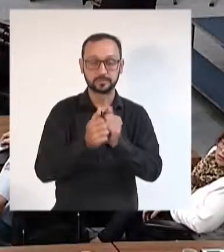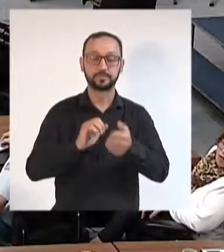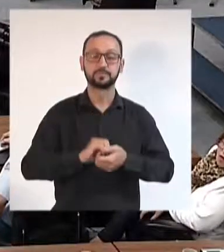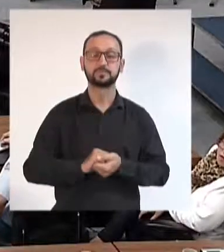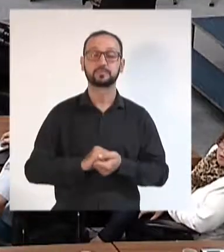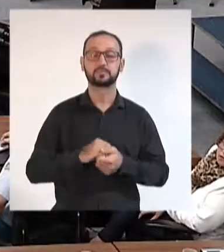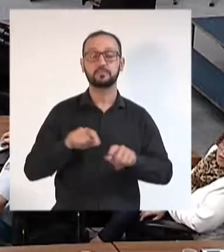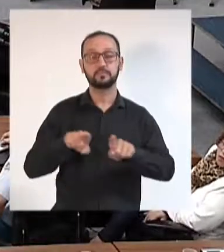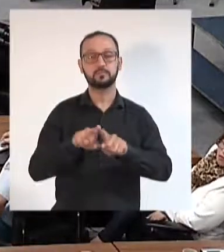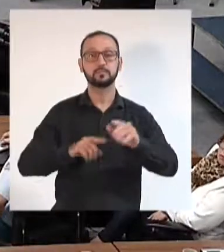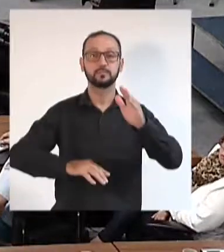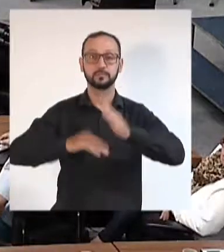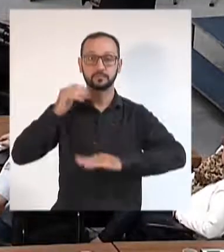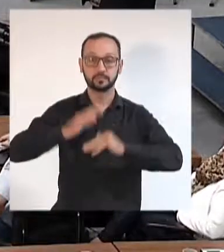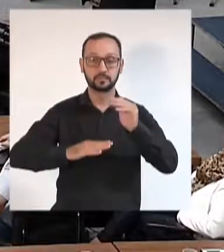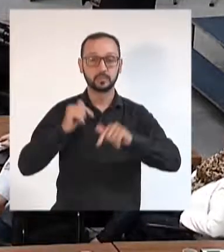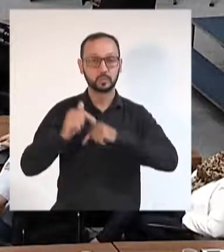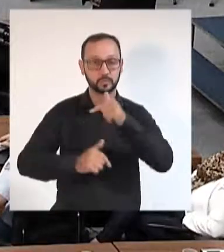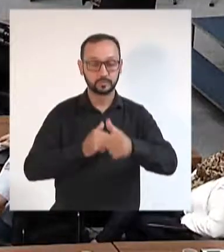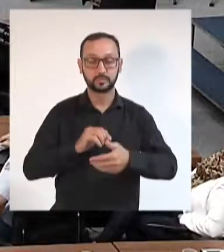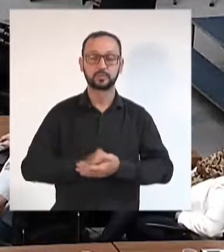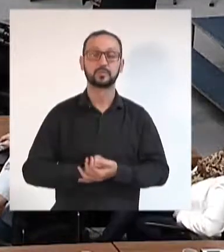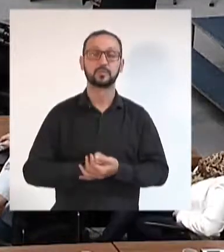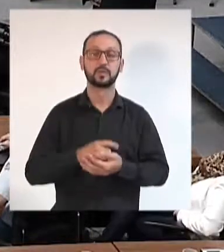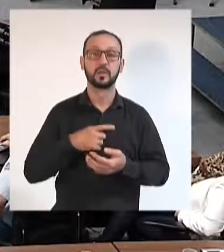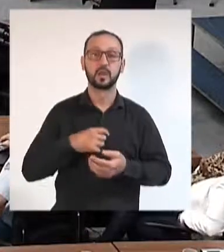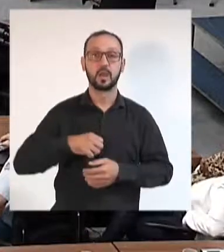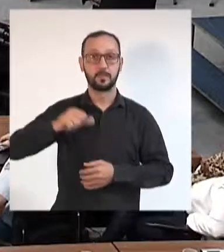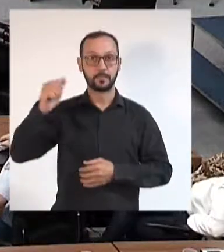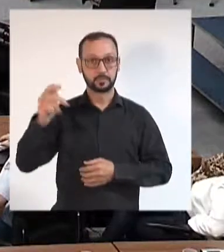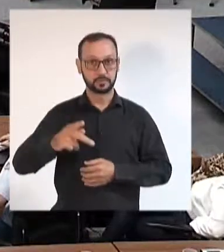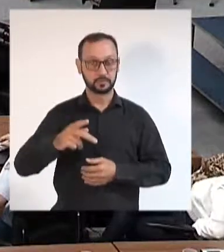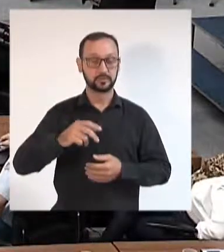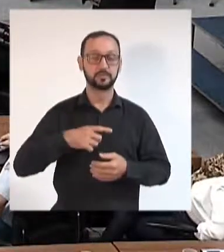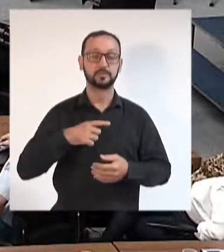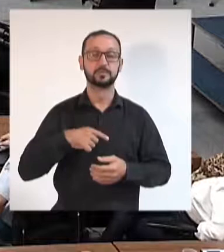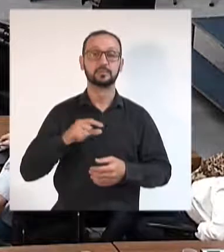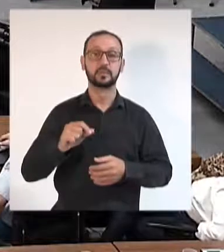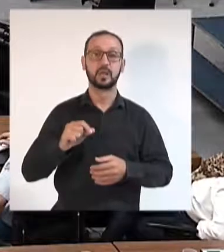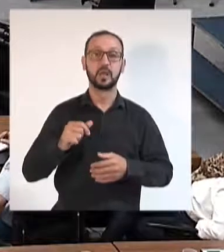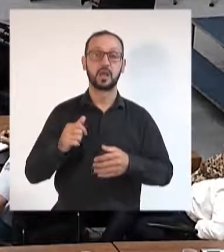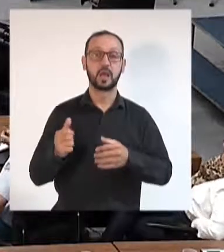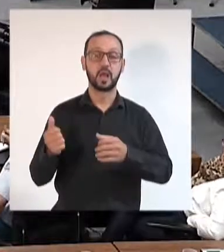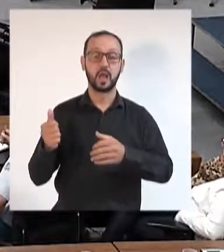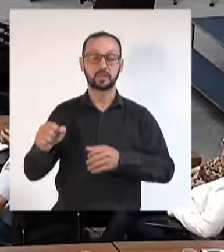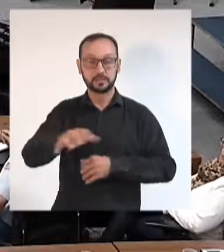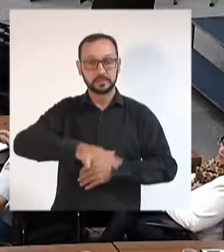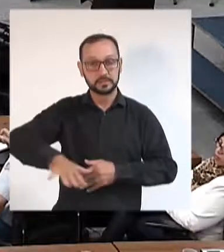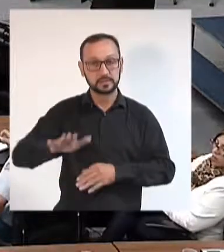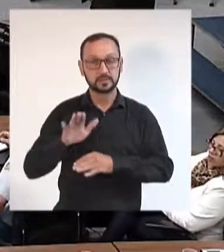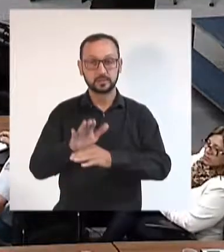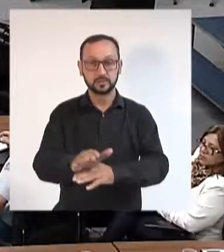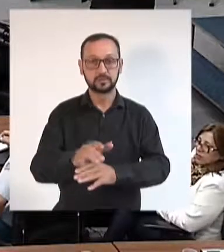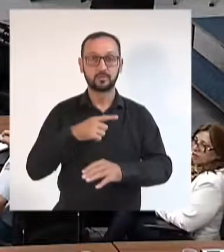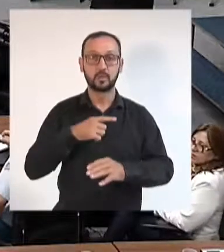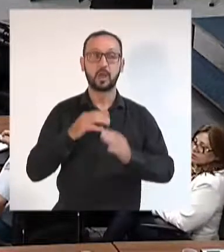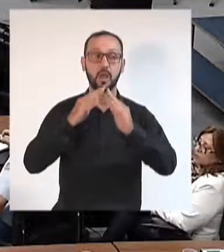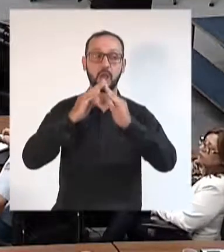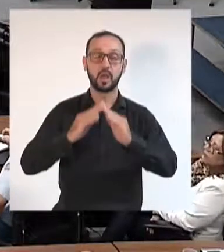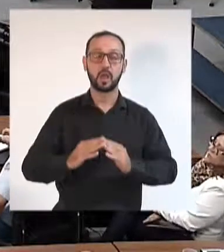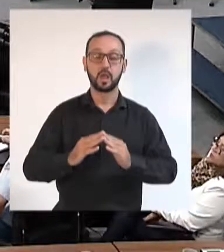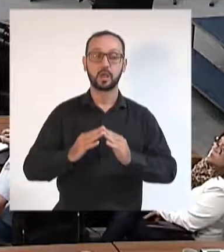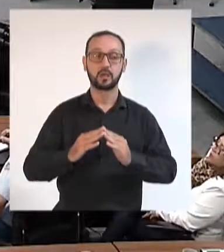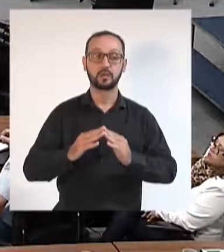à profissionalização e ao trabalho, à previdência social, à assistência social, à